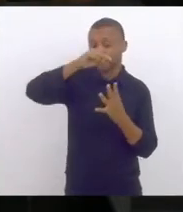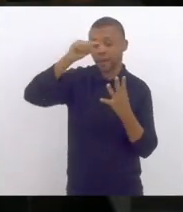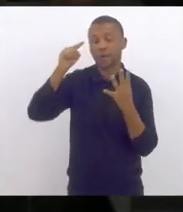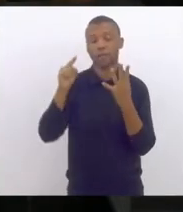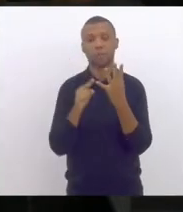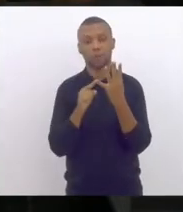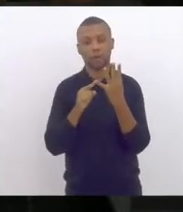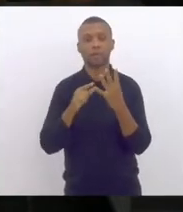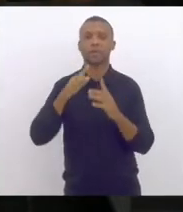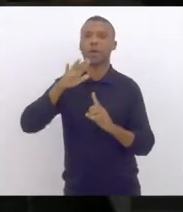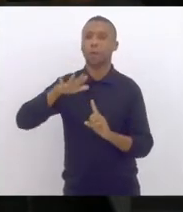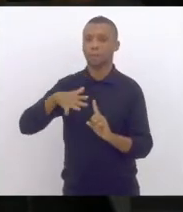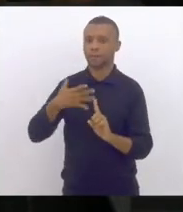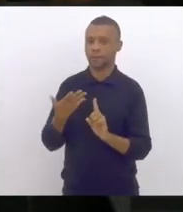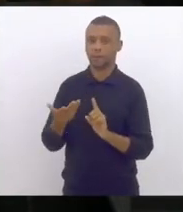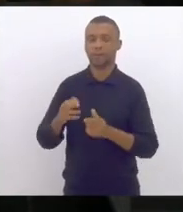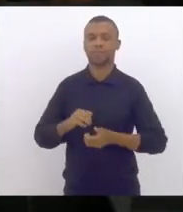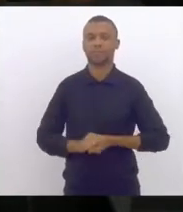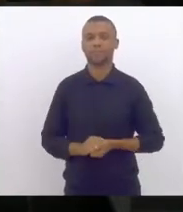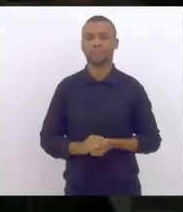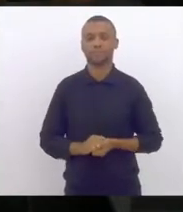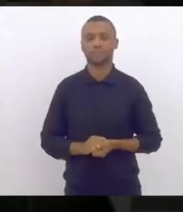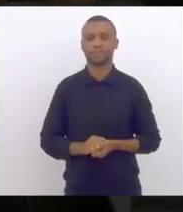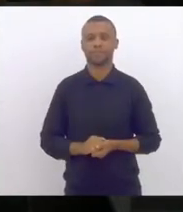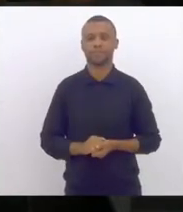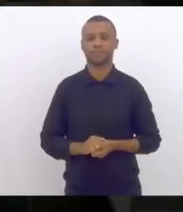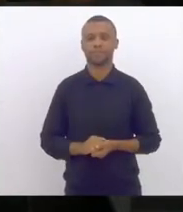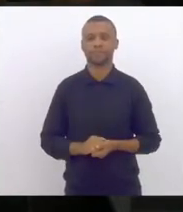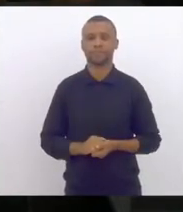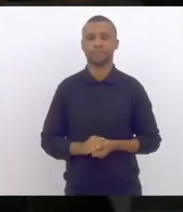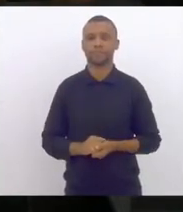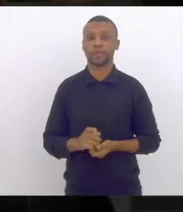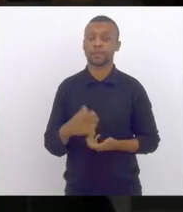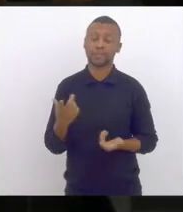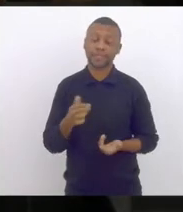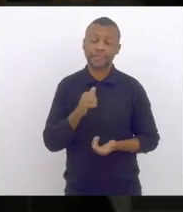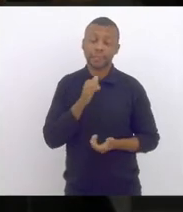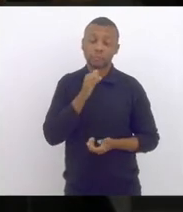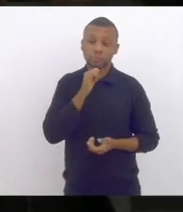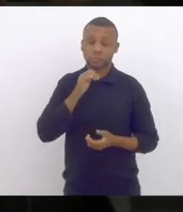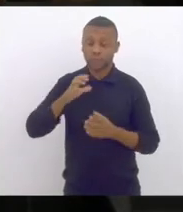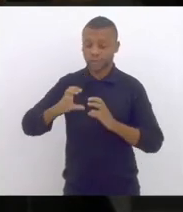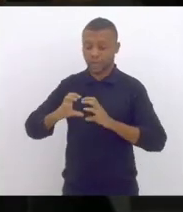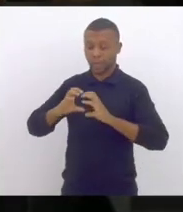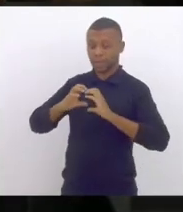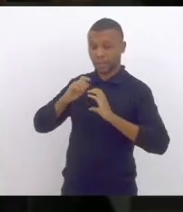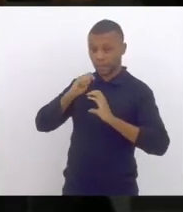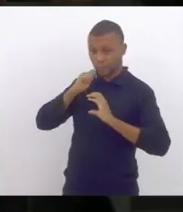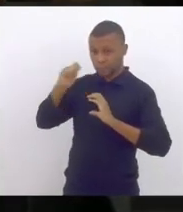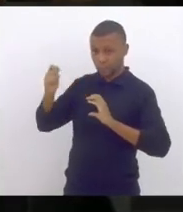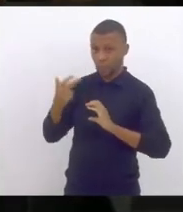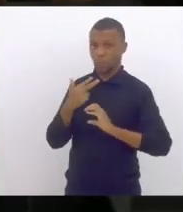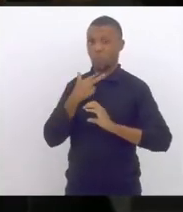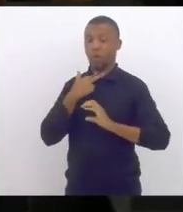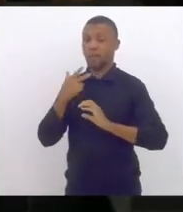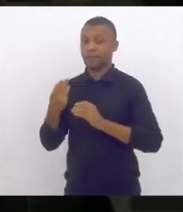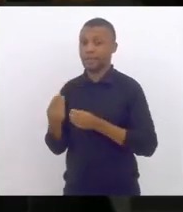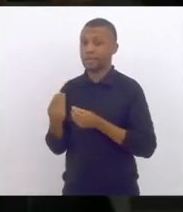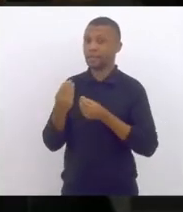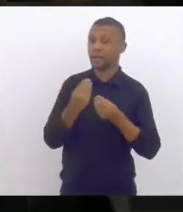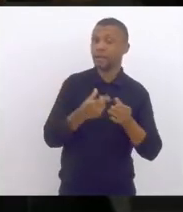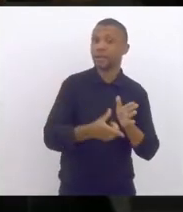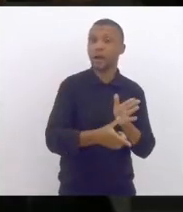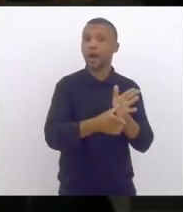homenagem. Lastimo que a medalha não possa ser entregue antes do dia 2 de